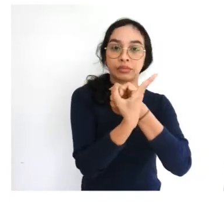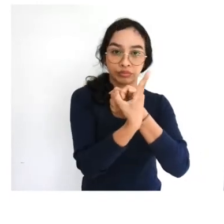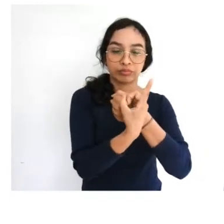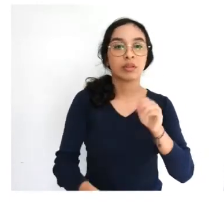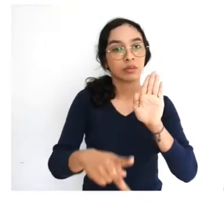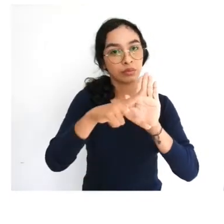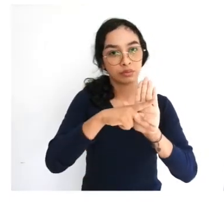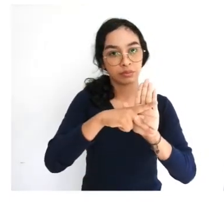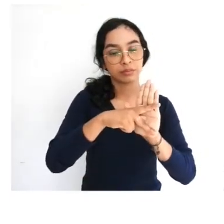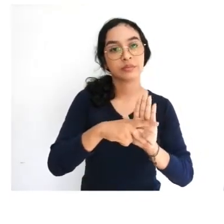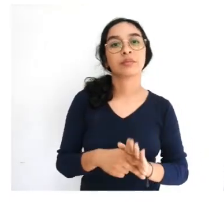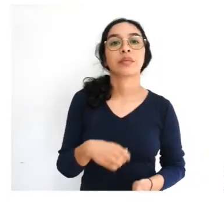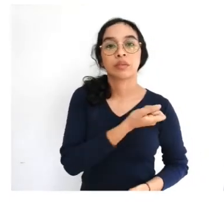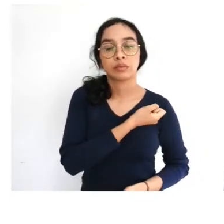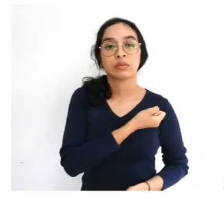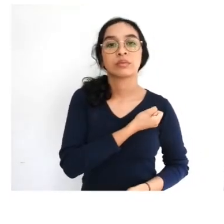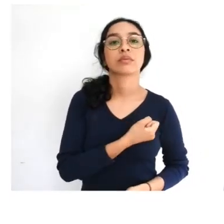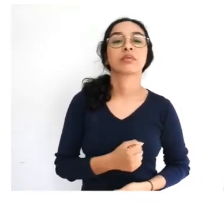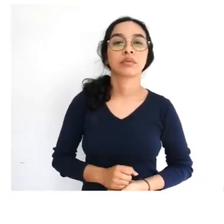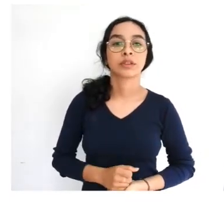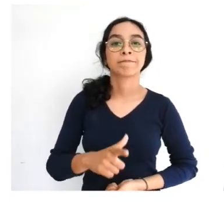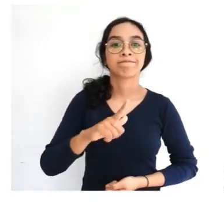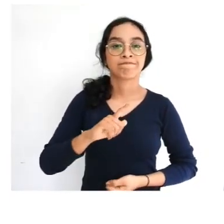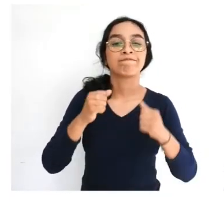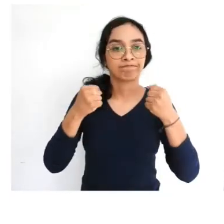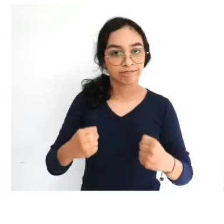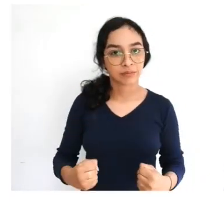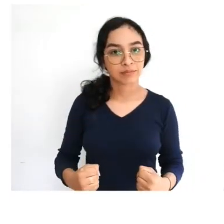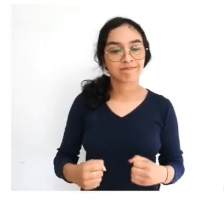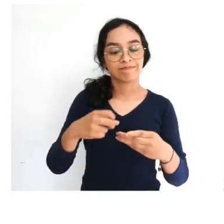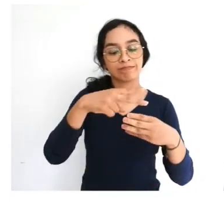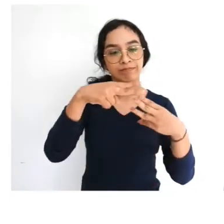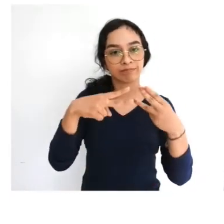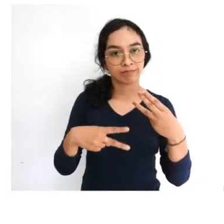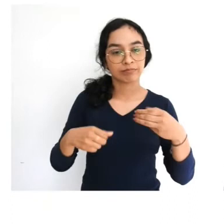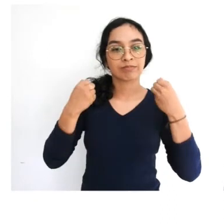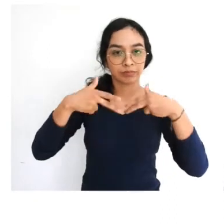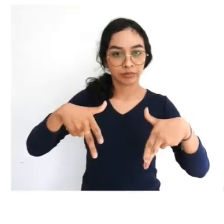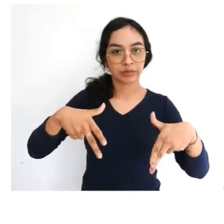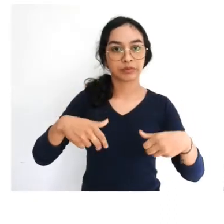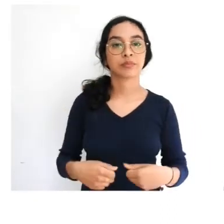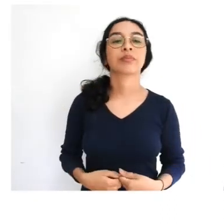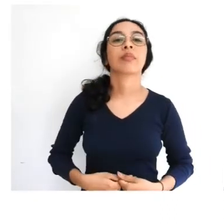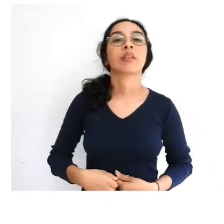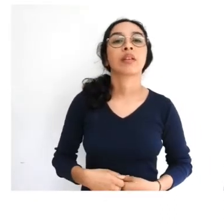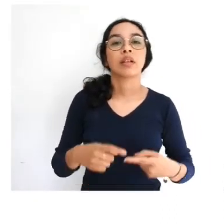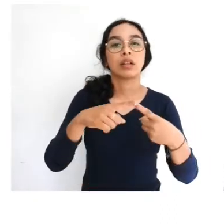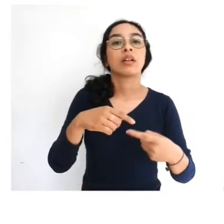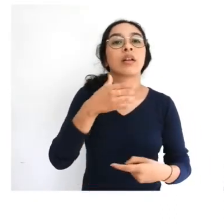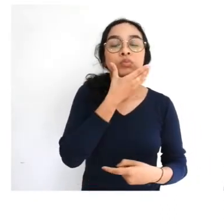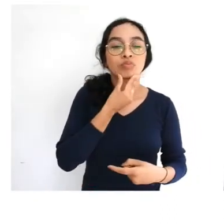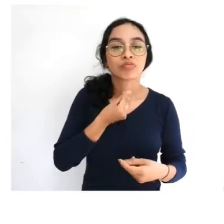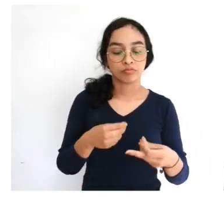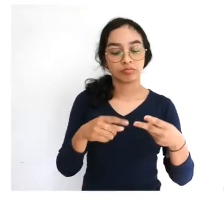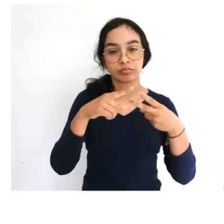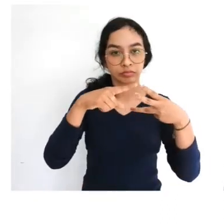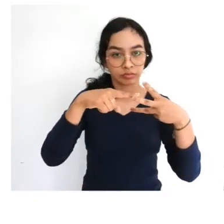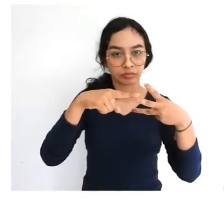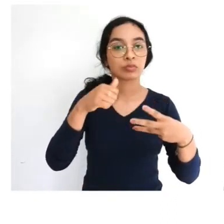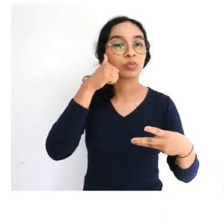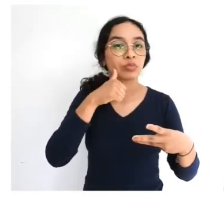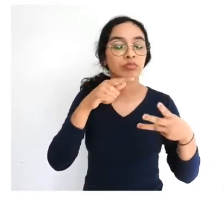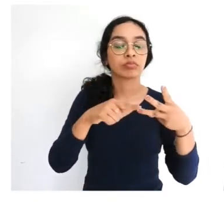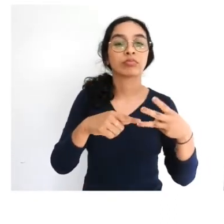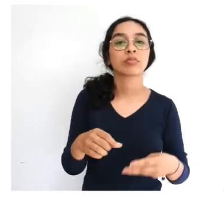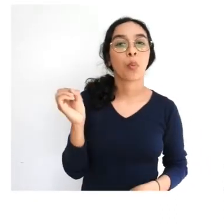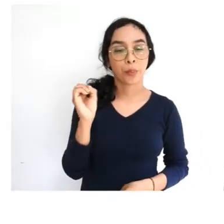pronomes e os numerais podem ter 3 gêneros, masculino, feminino e neutro,